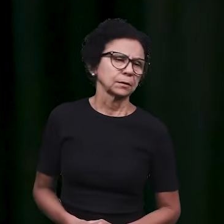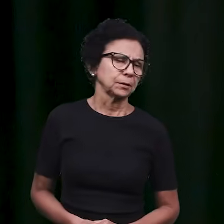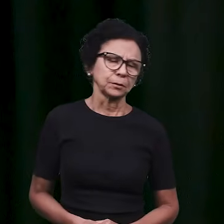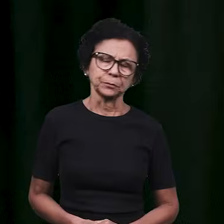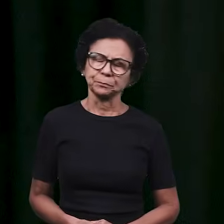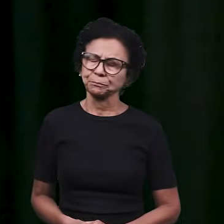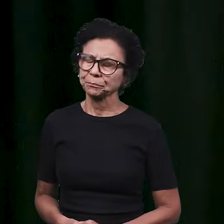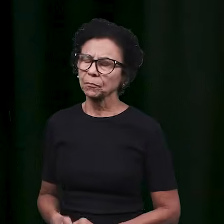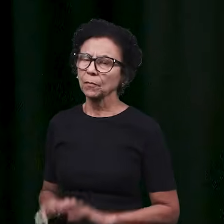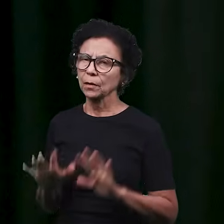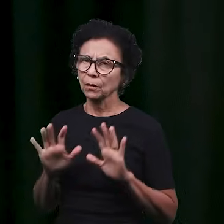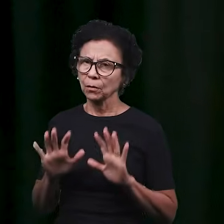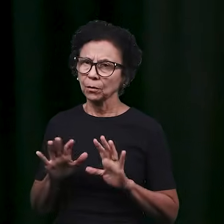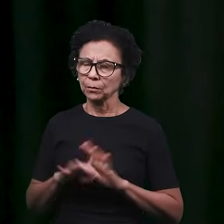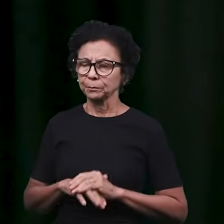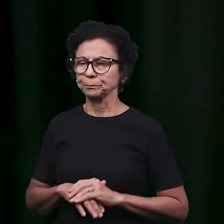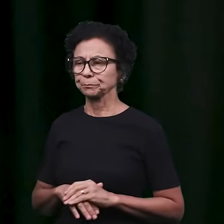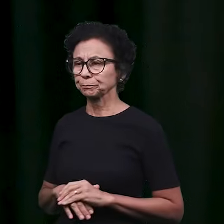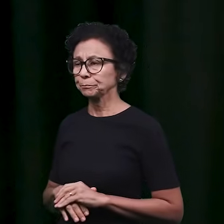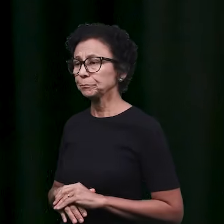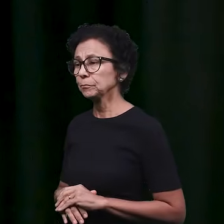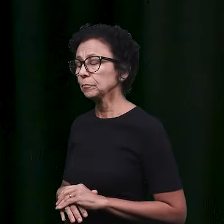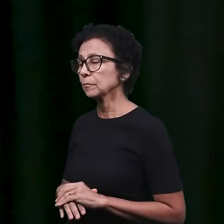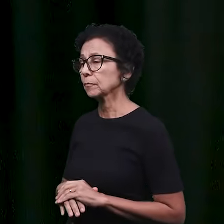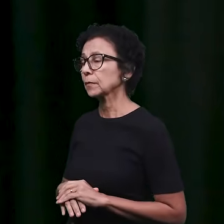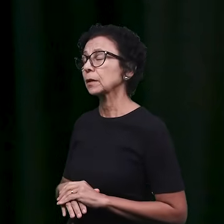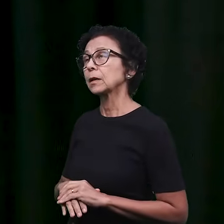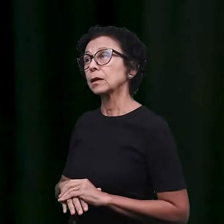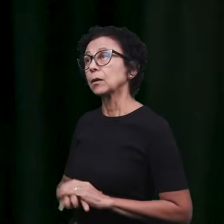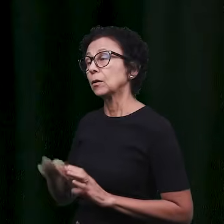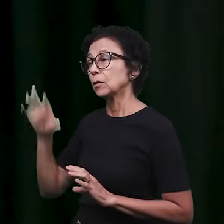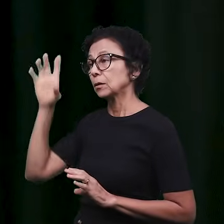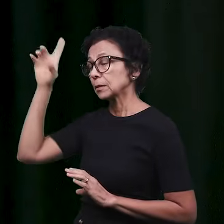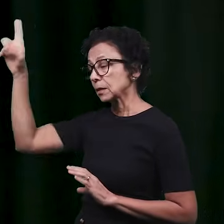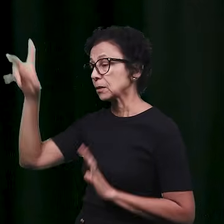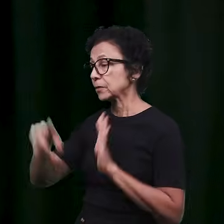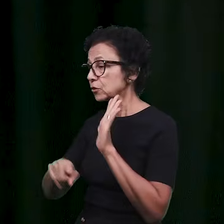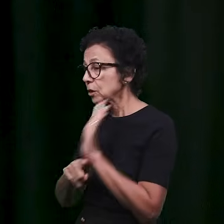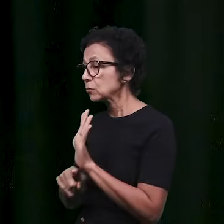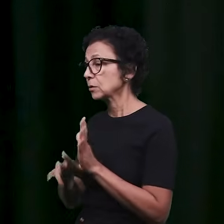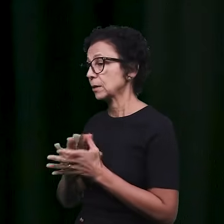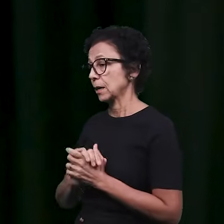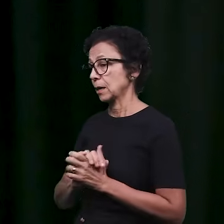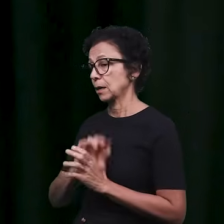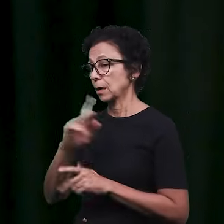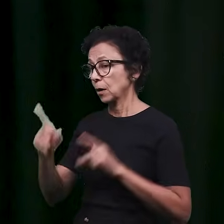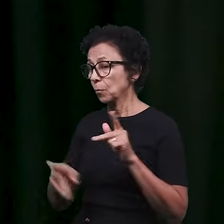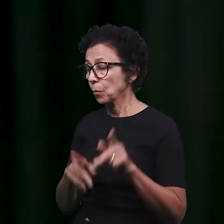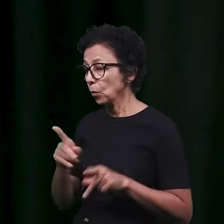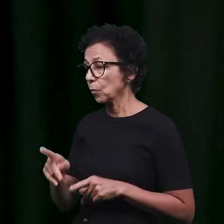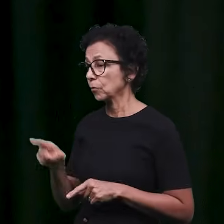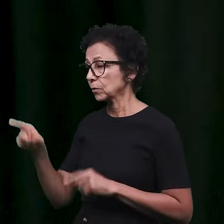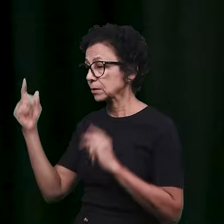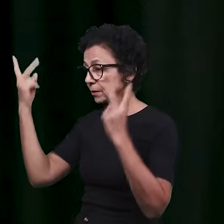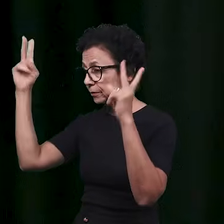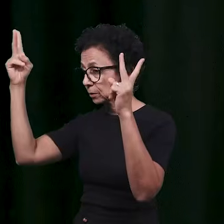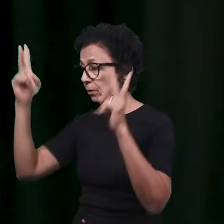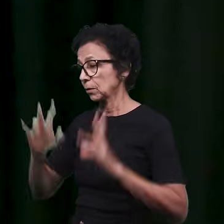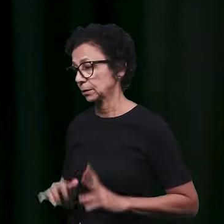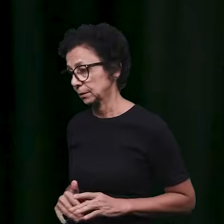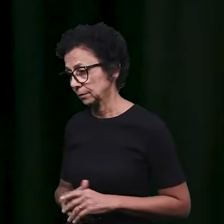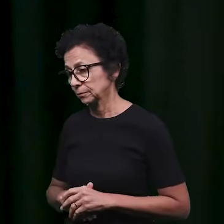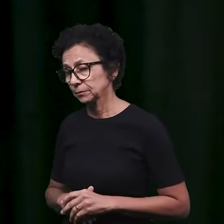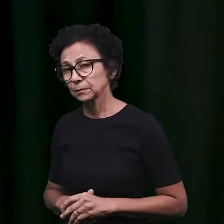Josué, Deus é contigo. Deus irá à sua frente. Deus irá à frente do povo. Deus dará vitória. Agora, a sua função na obra de